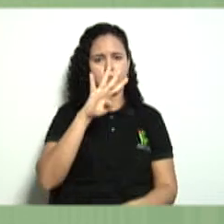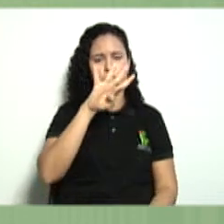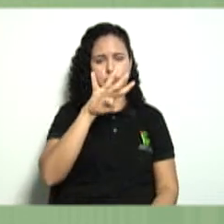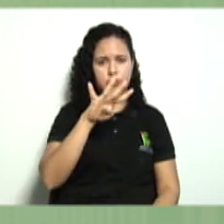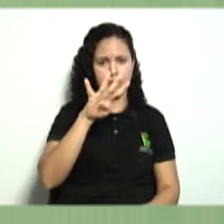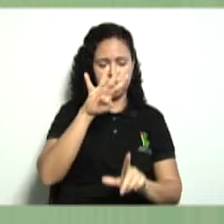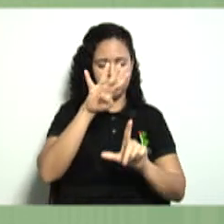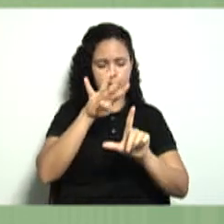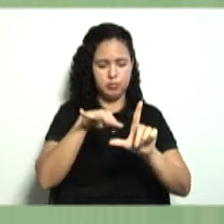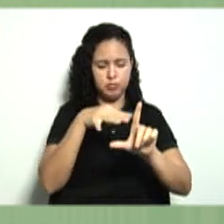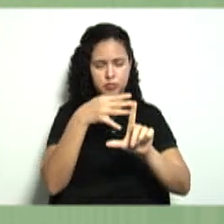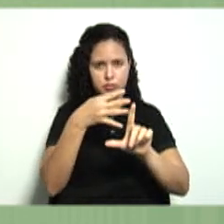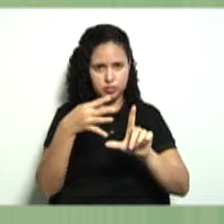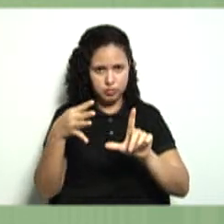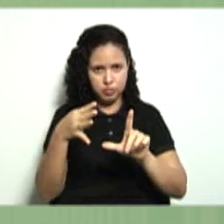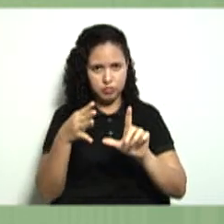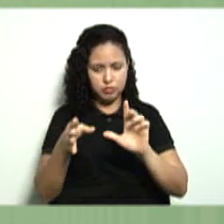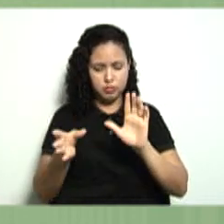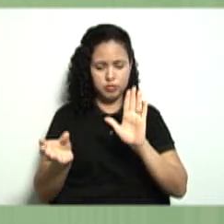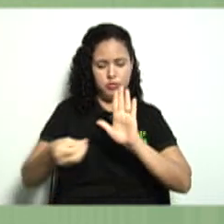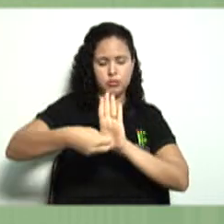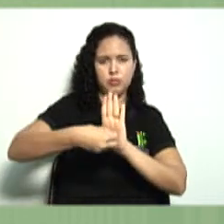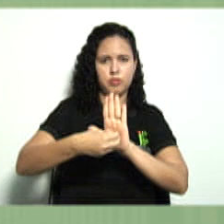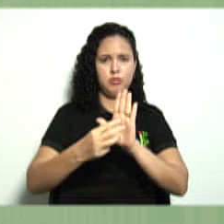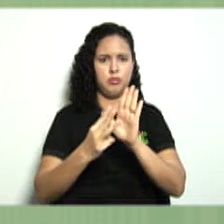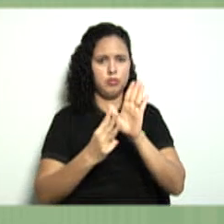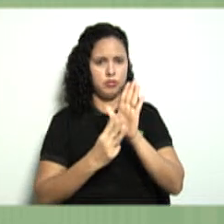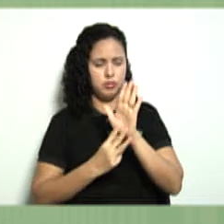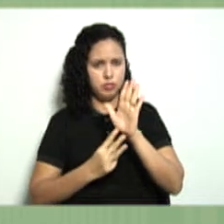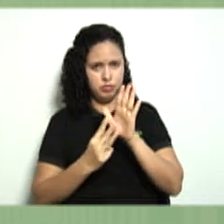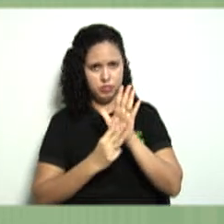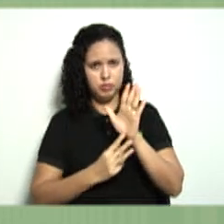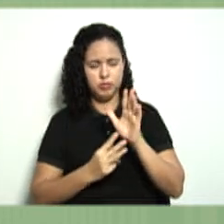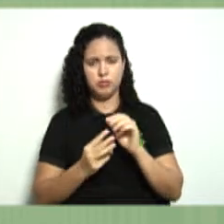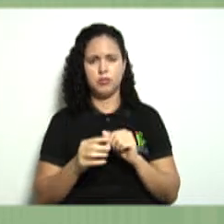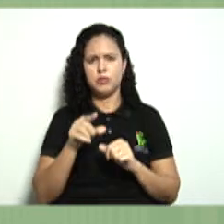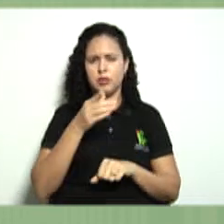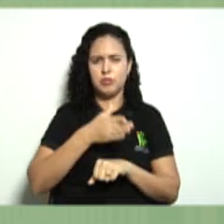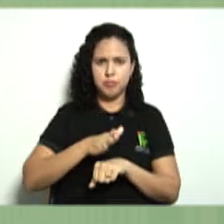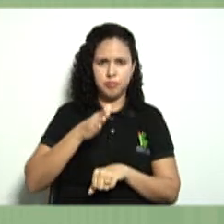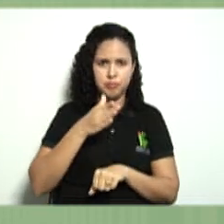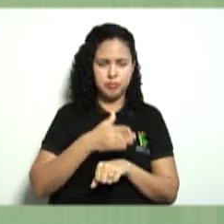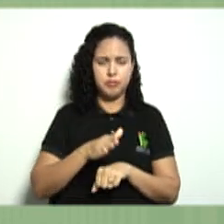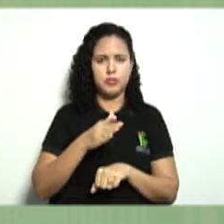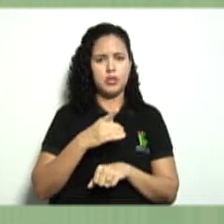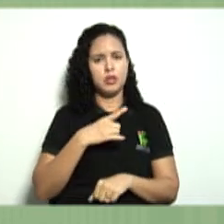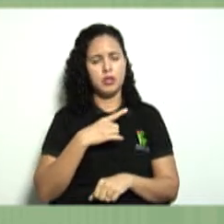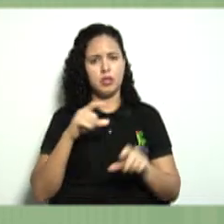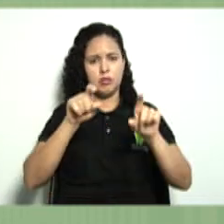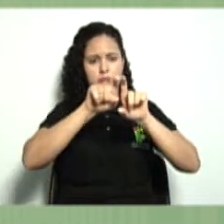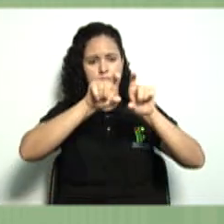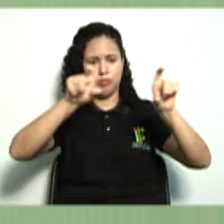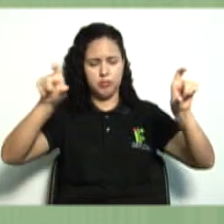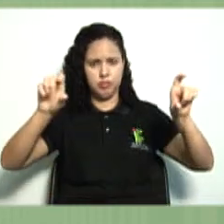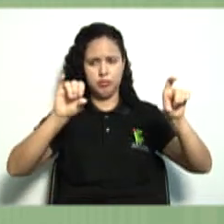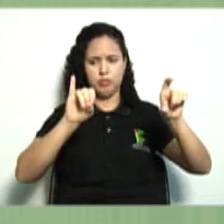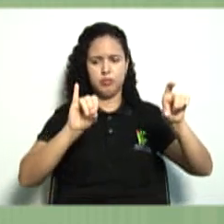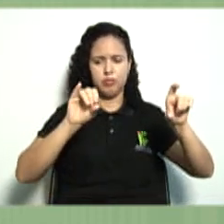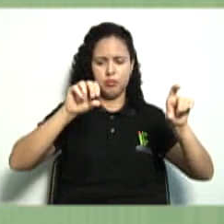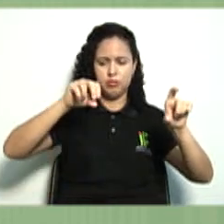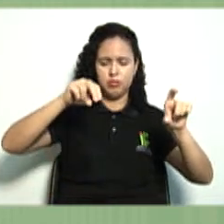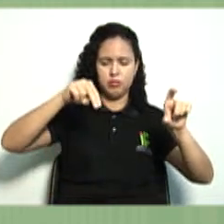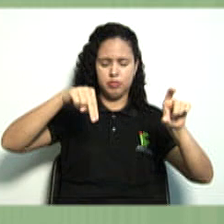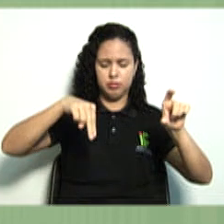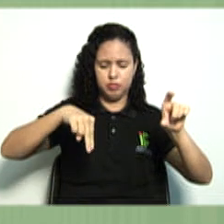tabela aqui no Word. Então, assim, tenho certeza que vocês praticaram, né? Você tem lá o menu inserir, localiza a opção tabela,